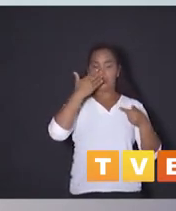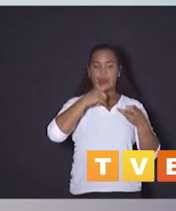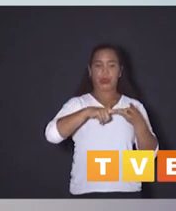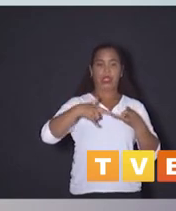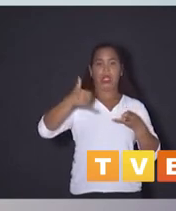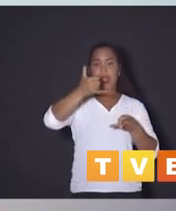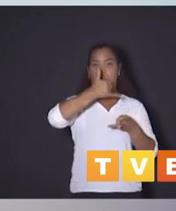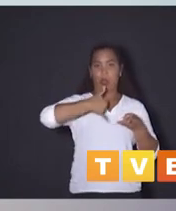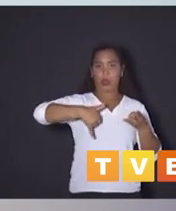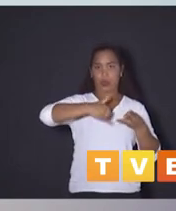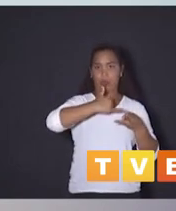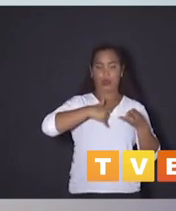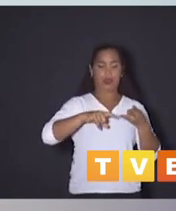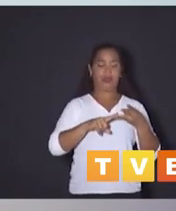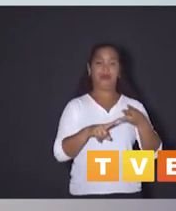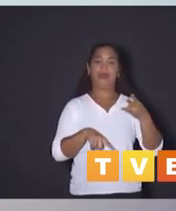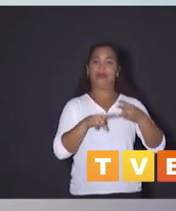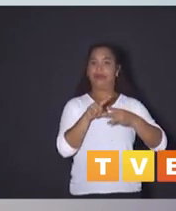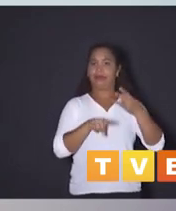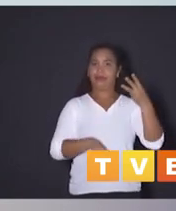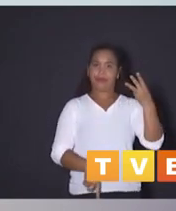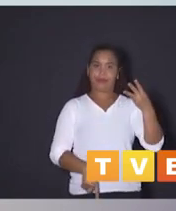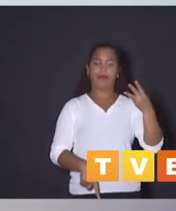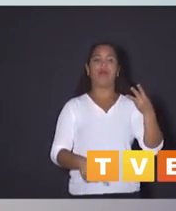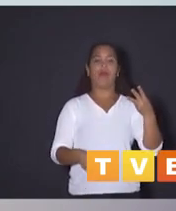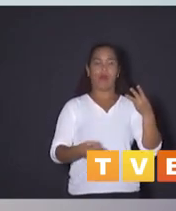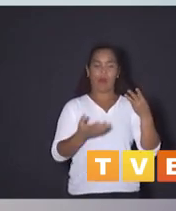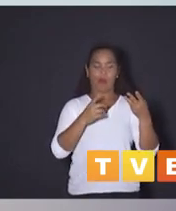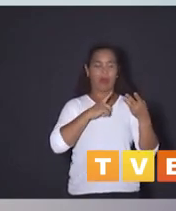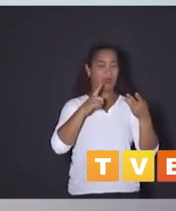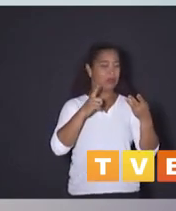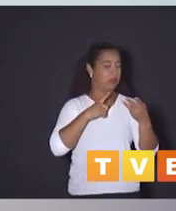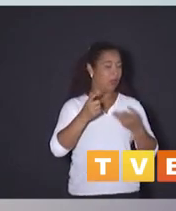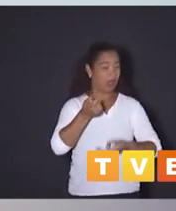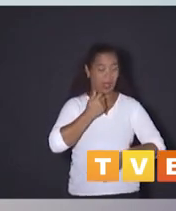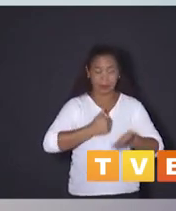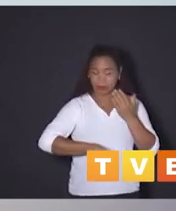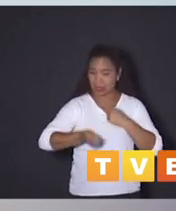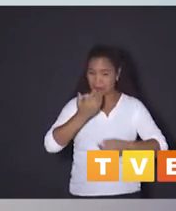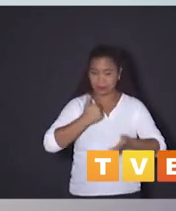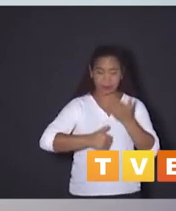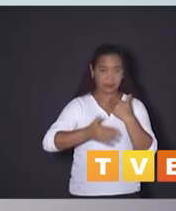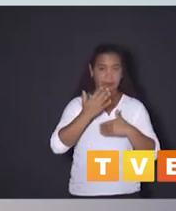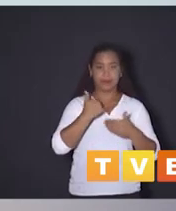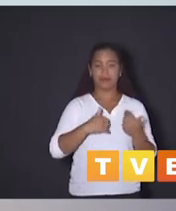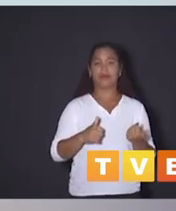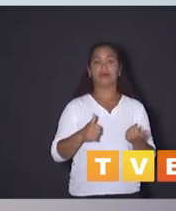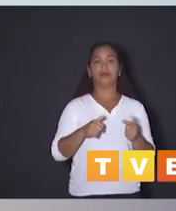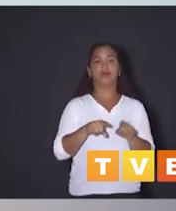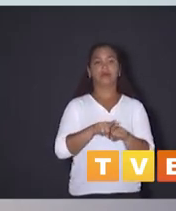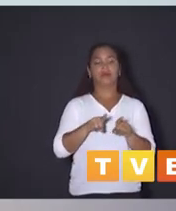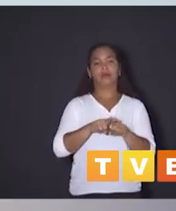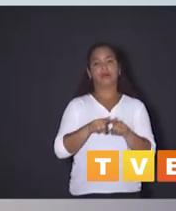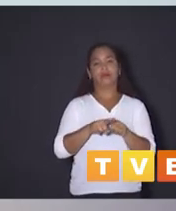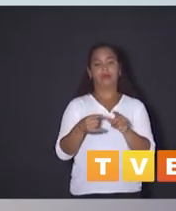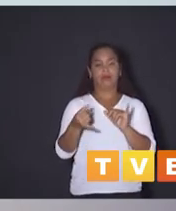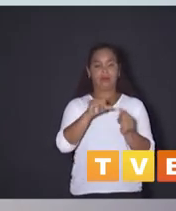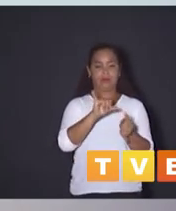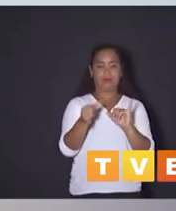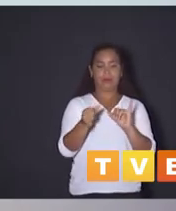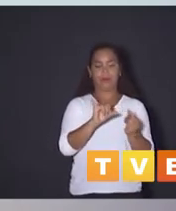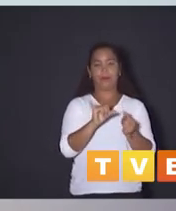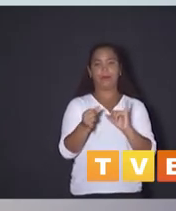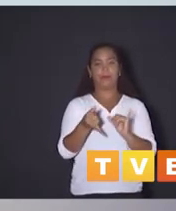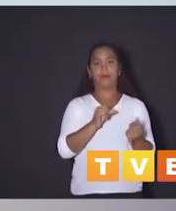então essa é a essência daquilo que das comidas que nós com novamente é o utilizamos e dos aditivos químicos né